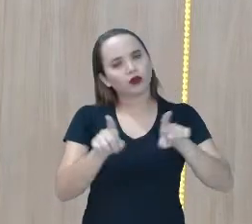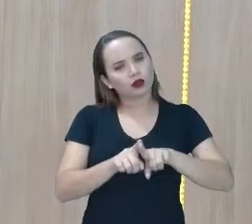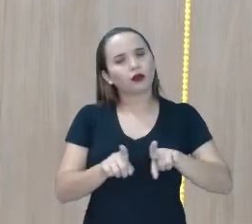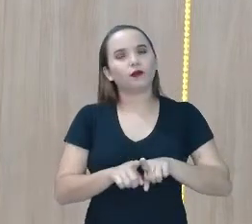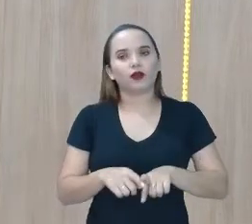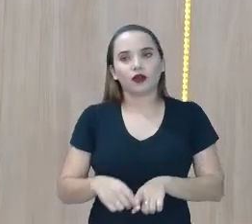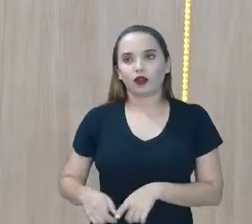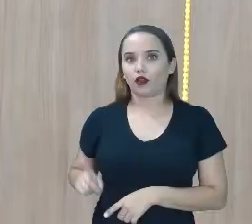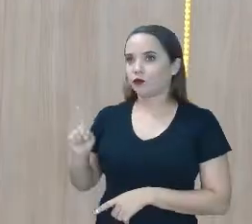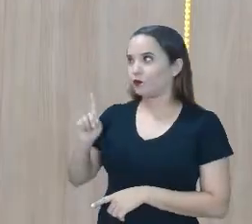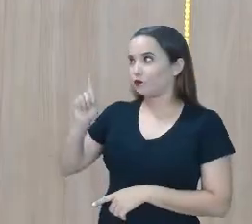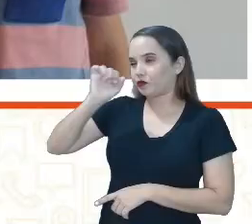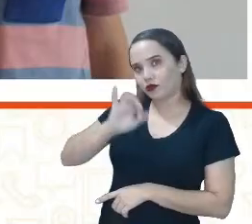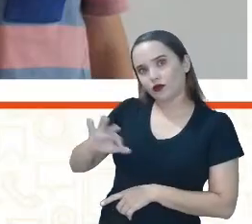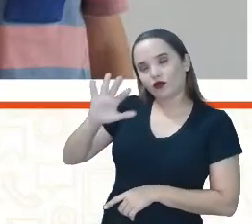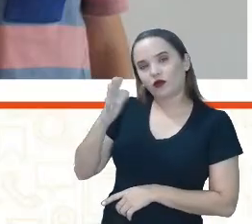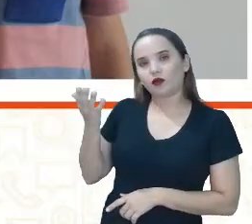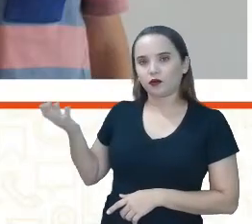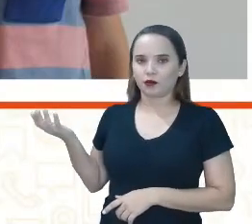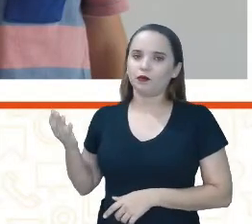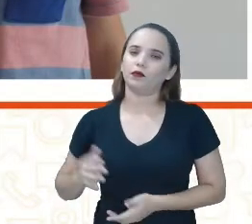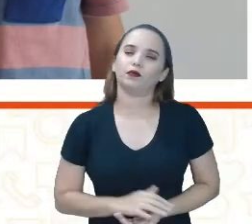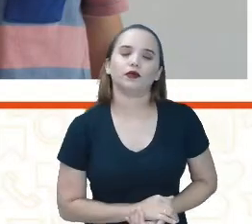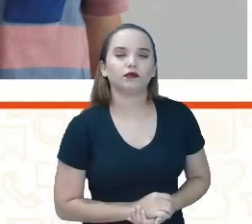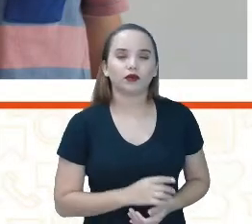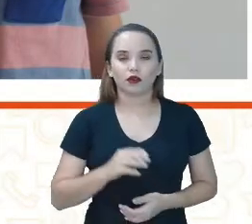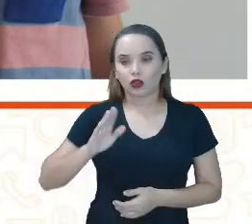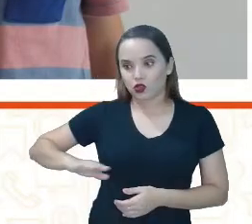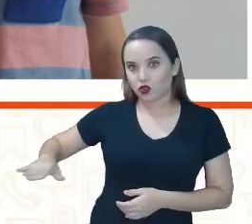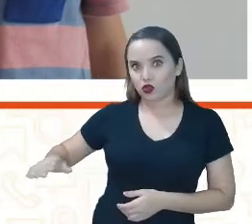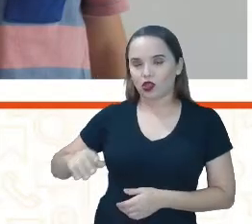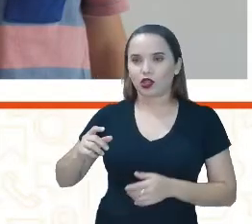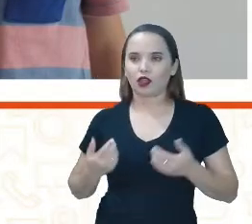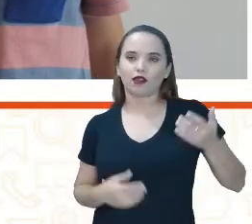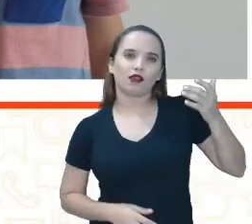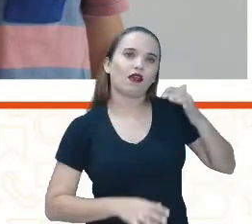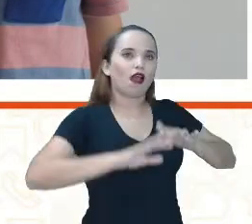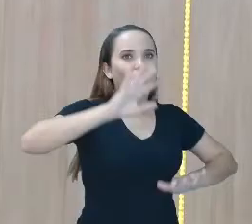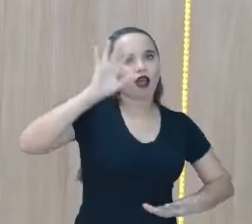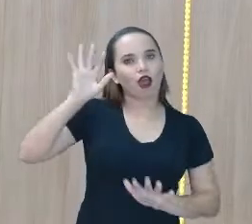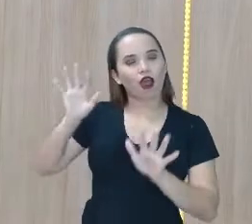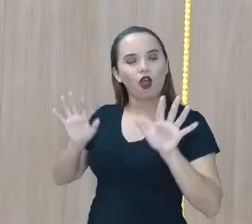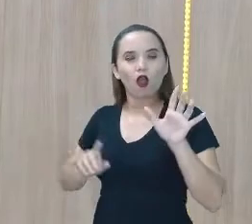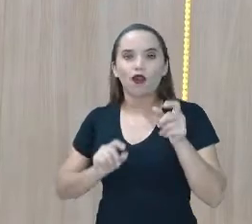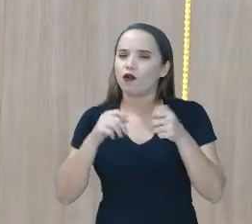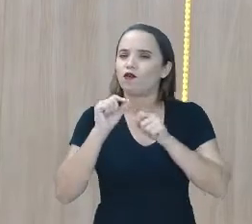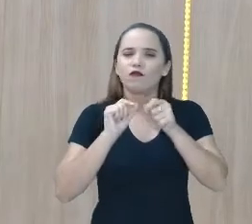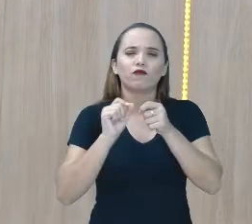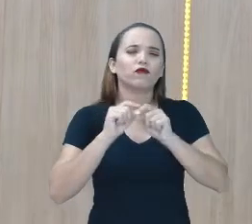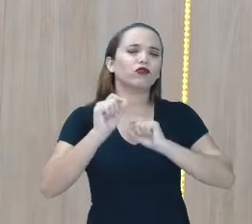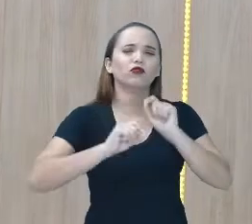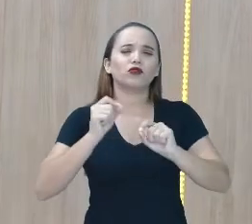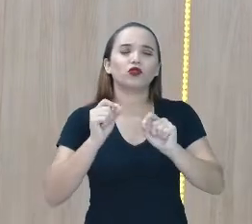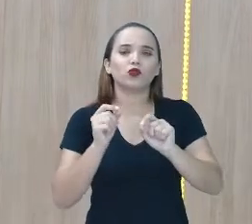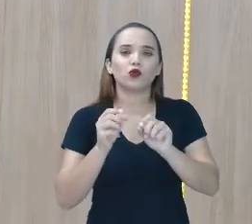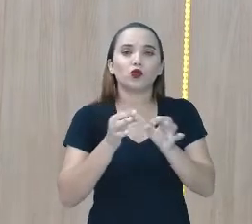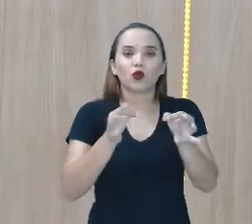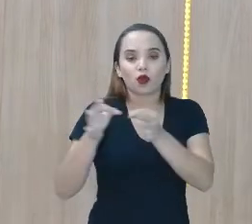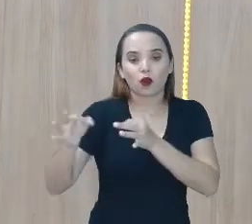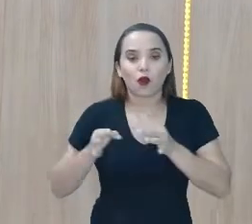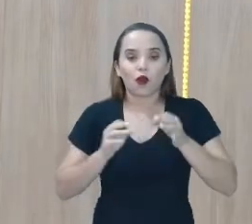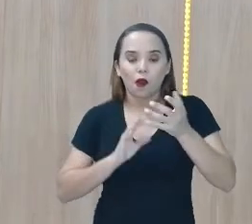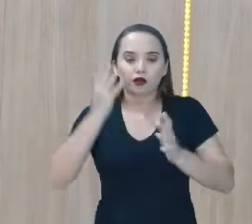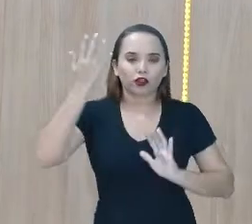gente vê na figura aí do estudante que aparece, ele realizando um conjunto de movimentos, né, que só são possíveis,